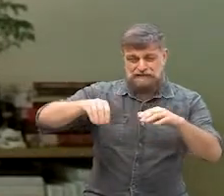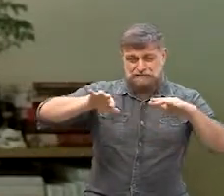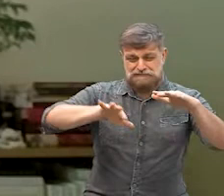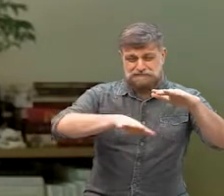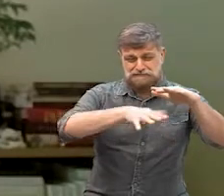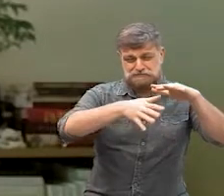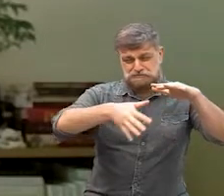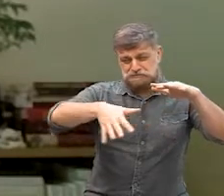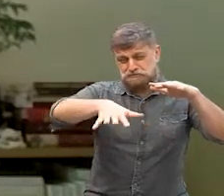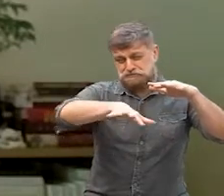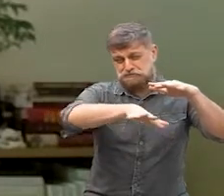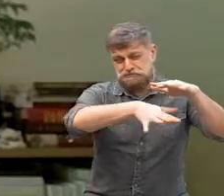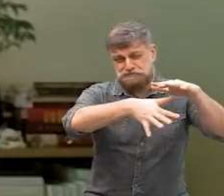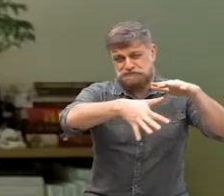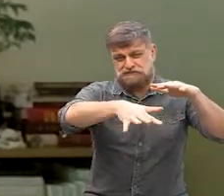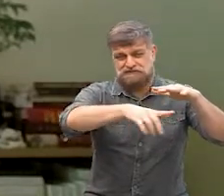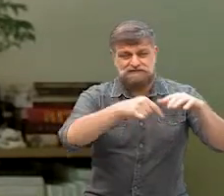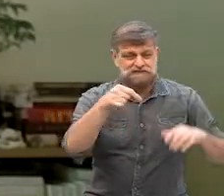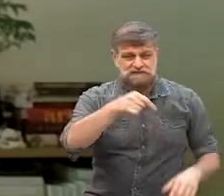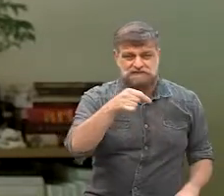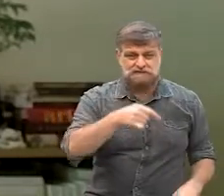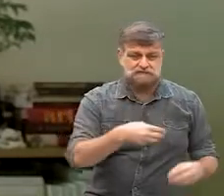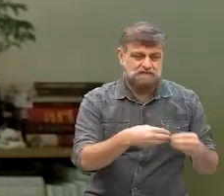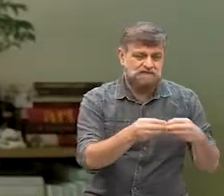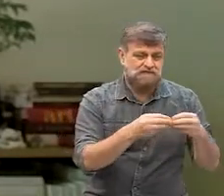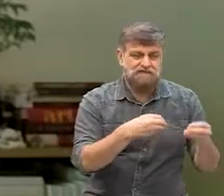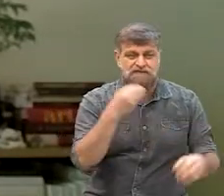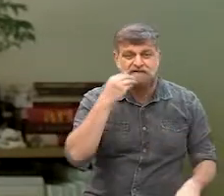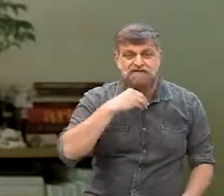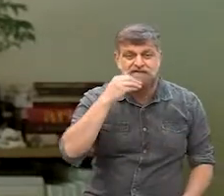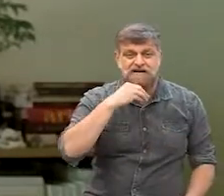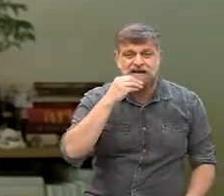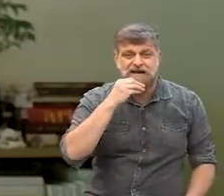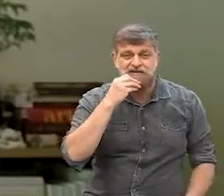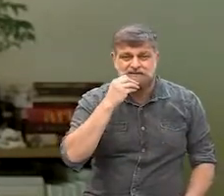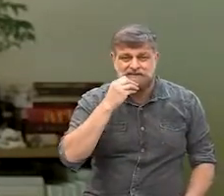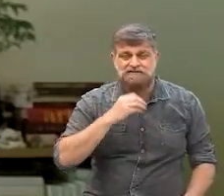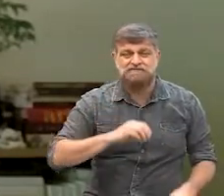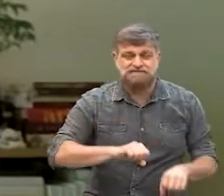biomas, né, que são extremamente frágeis e que já são prejudicados por isso.